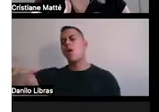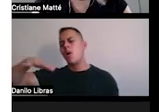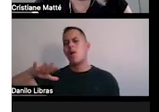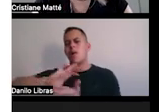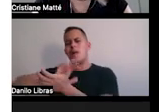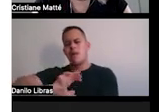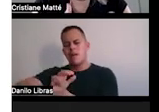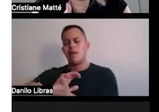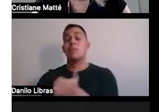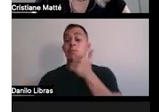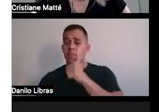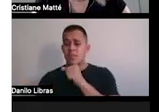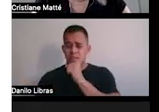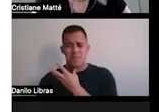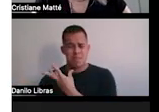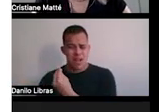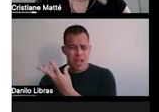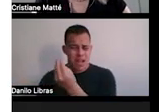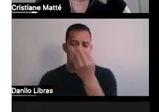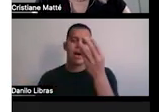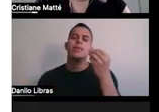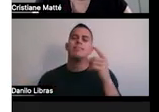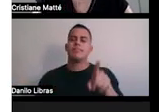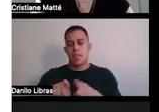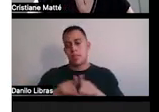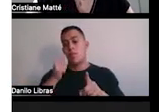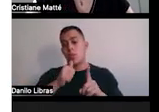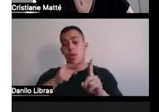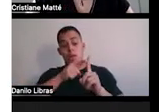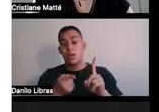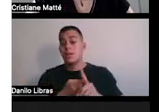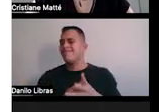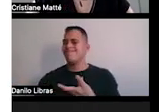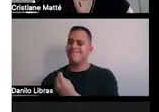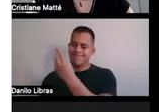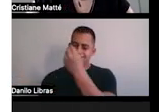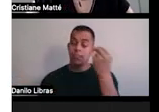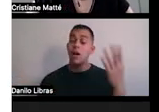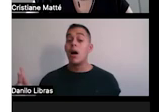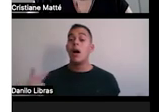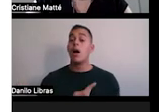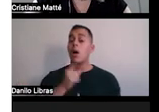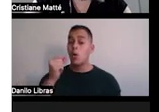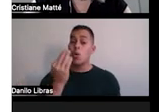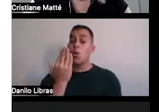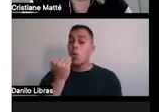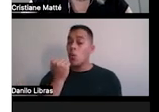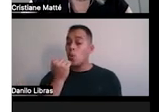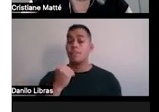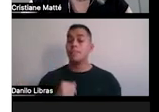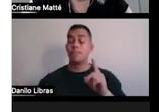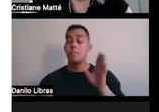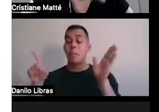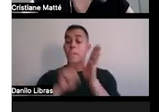muitas mães, muitas gestantes passaram por isso naquela fase, consumindo, como vocês podem ver aqui, menos de 1.000 calorias